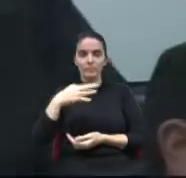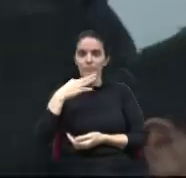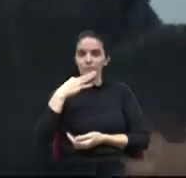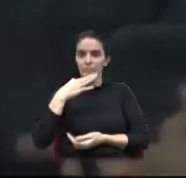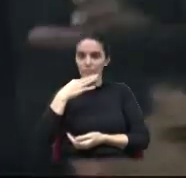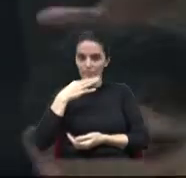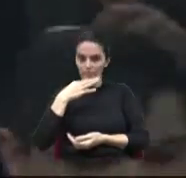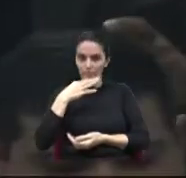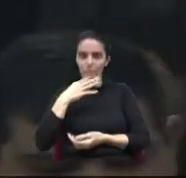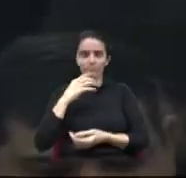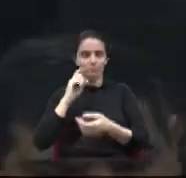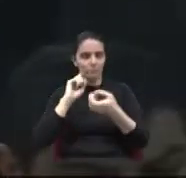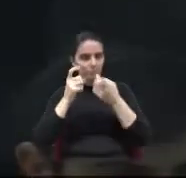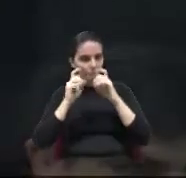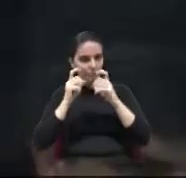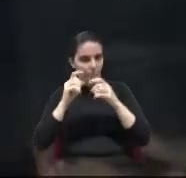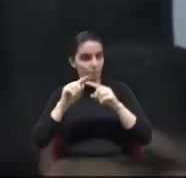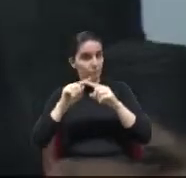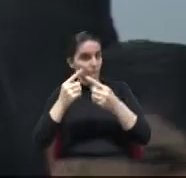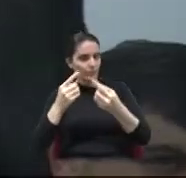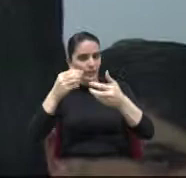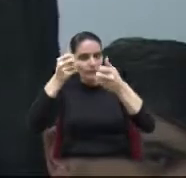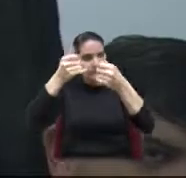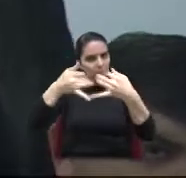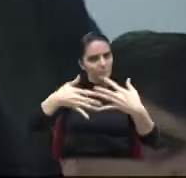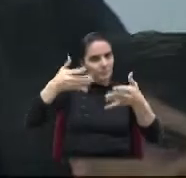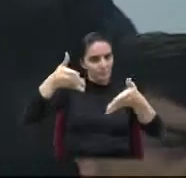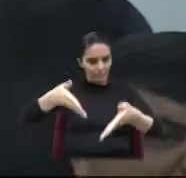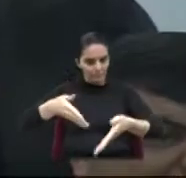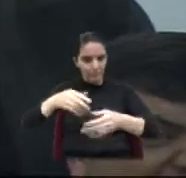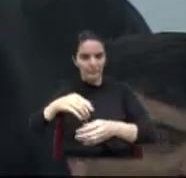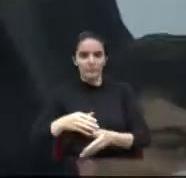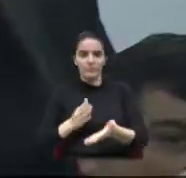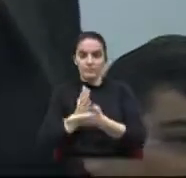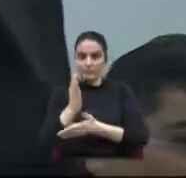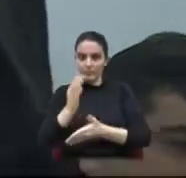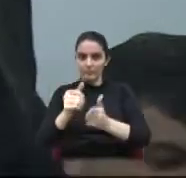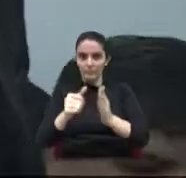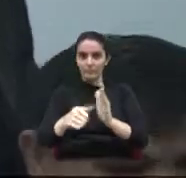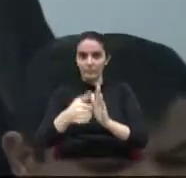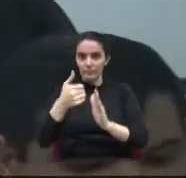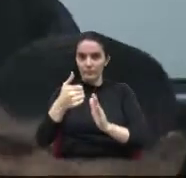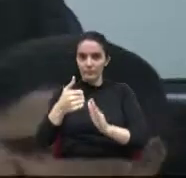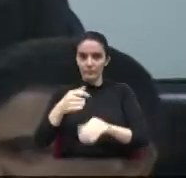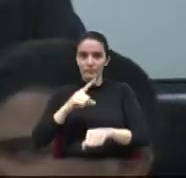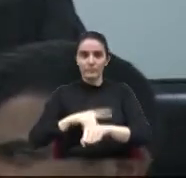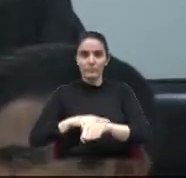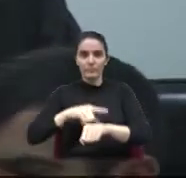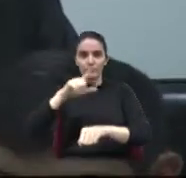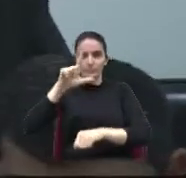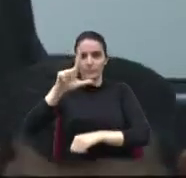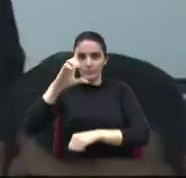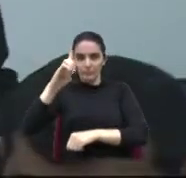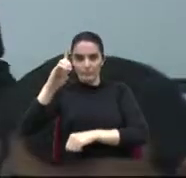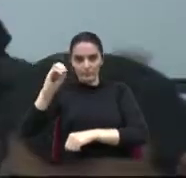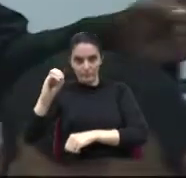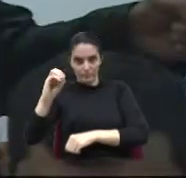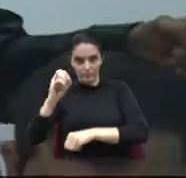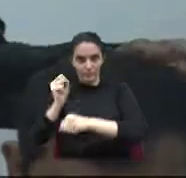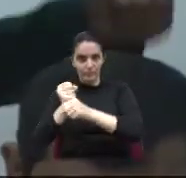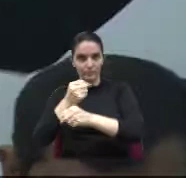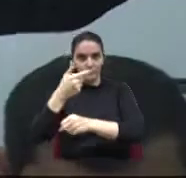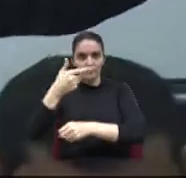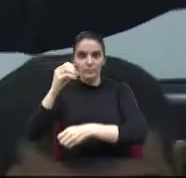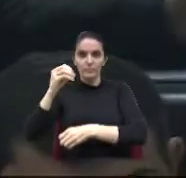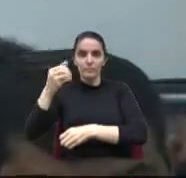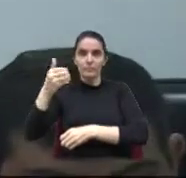parte da sessão. Mas justificando agora o projeto, nós aprovamos em primeiro turno a LDO para 2019. Zé Carlos